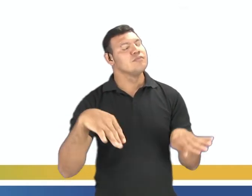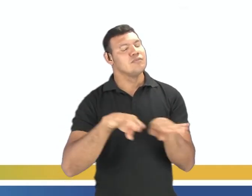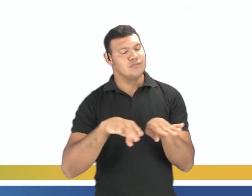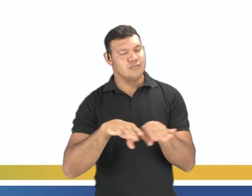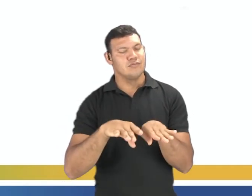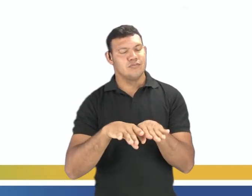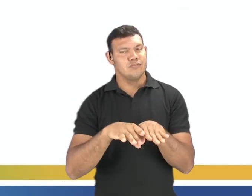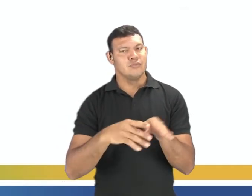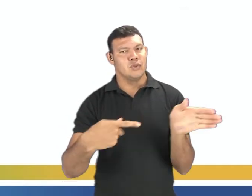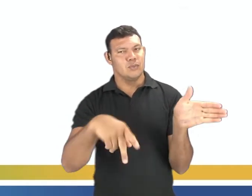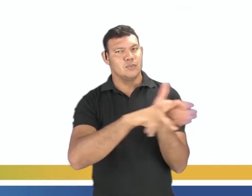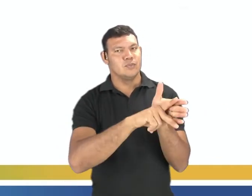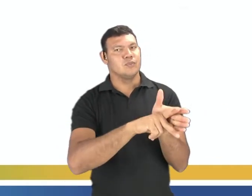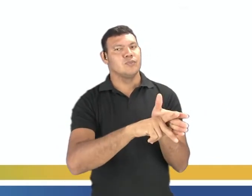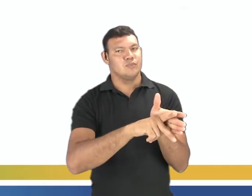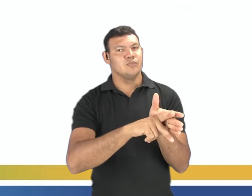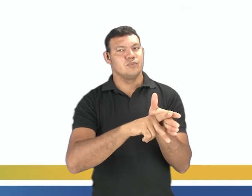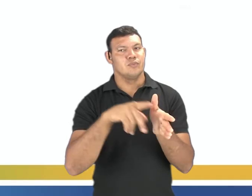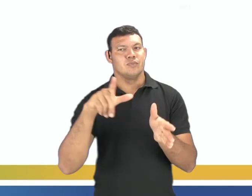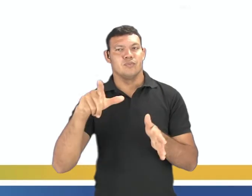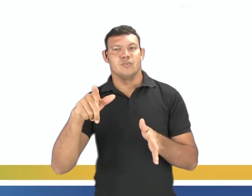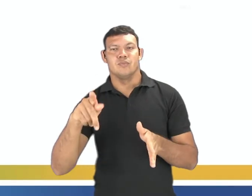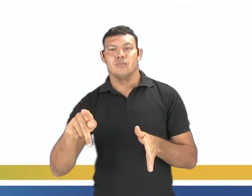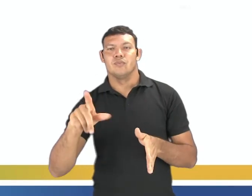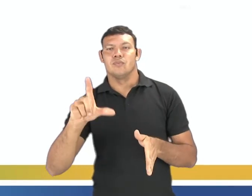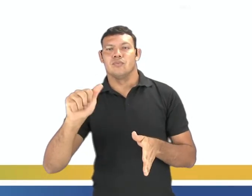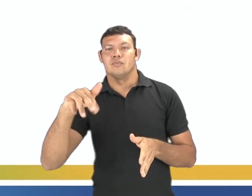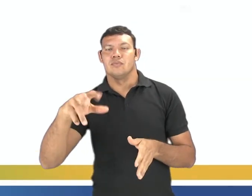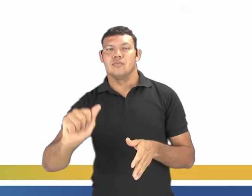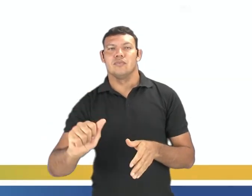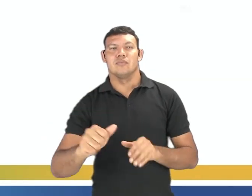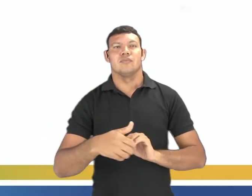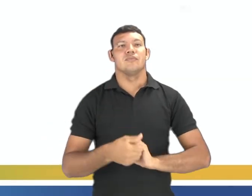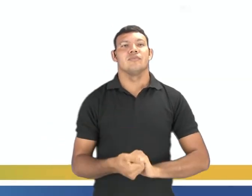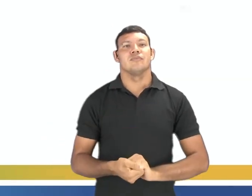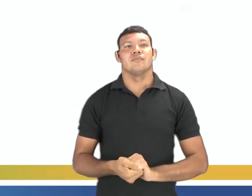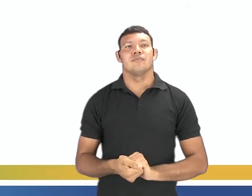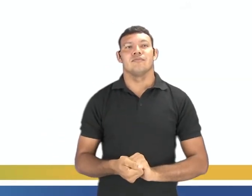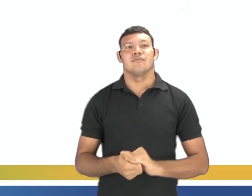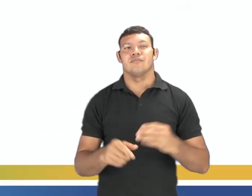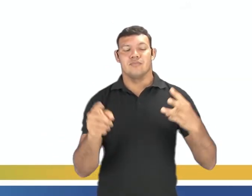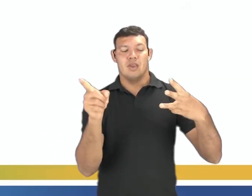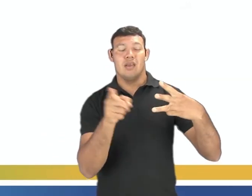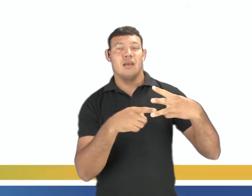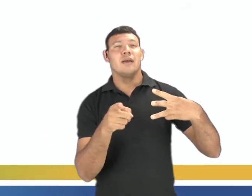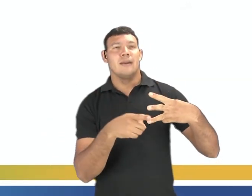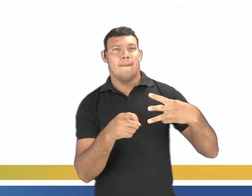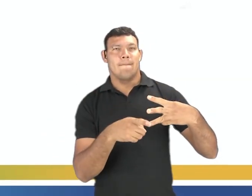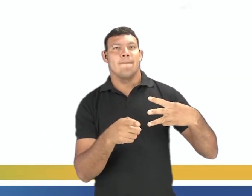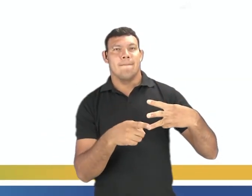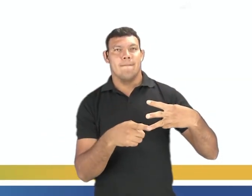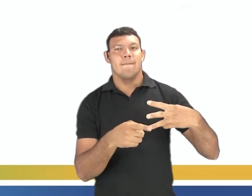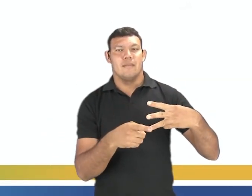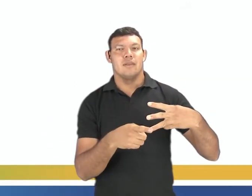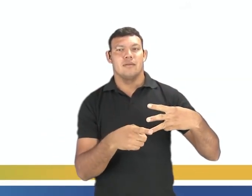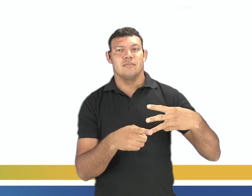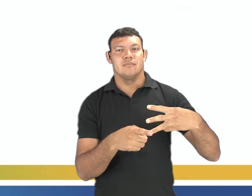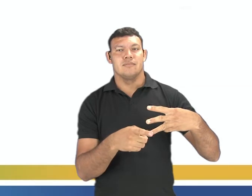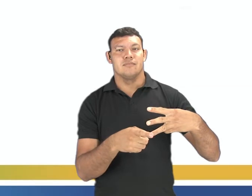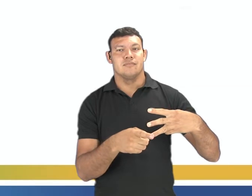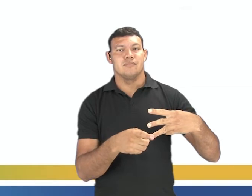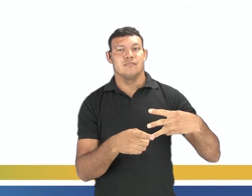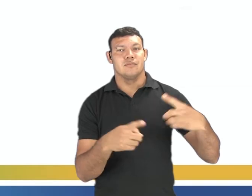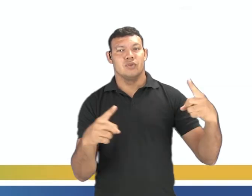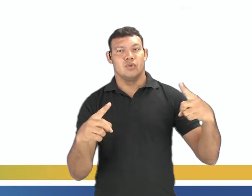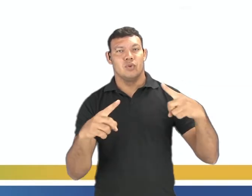também um plano tá mesmo ele fora da reta é o terceiro caso é quando por